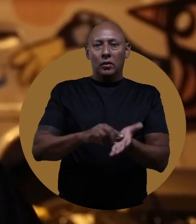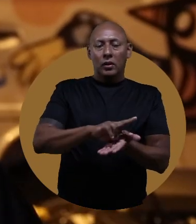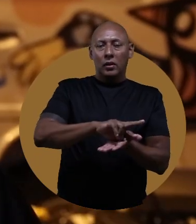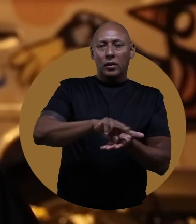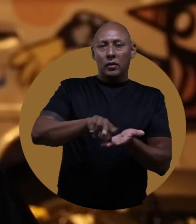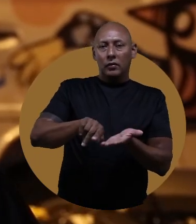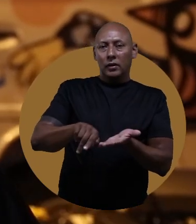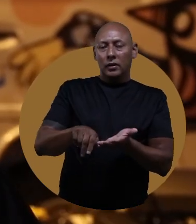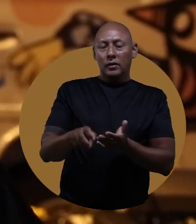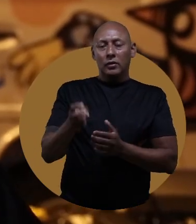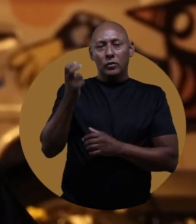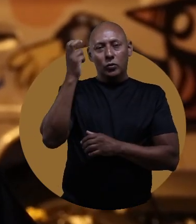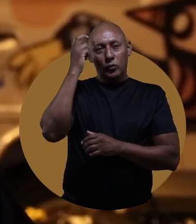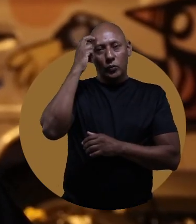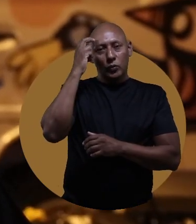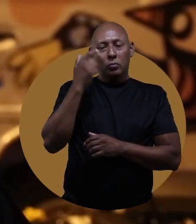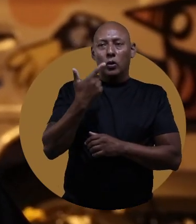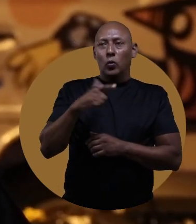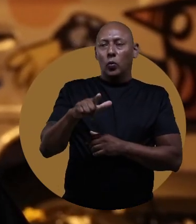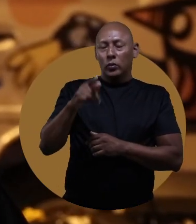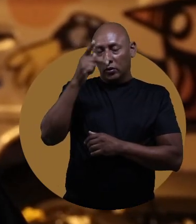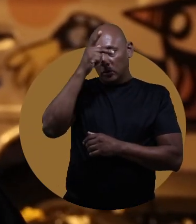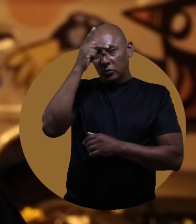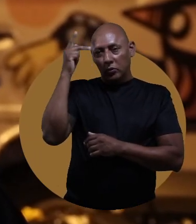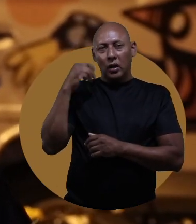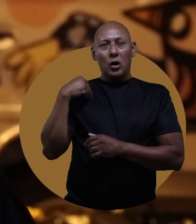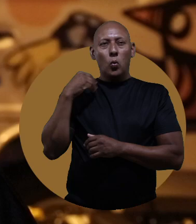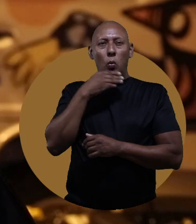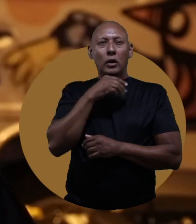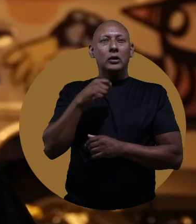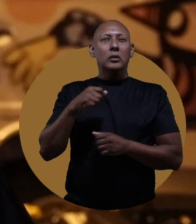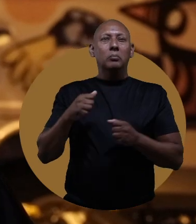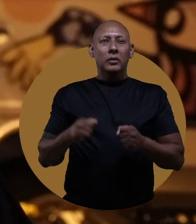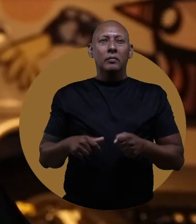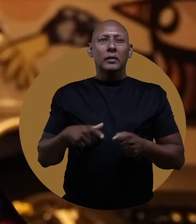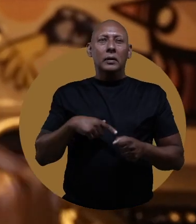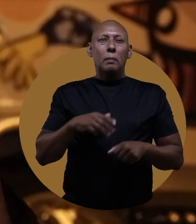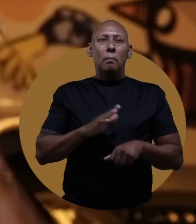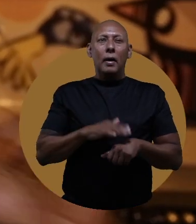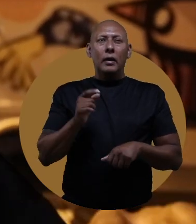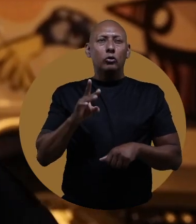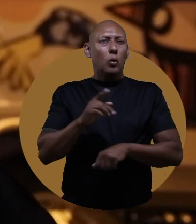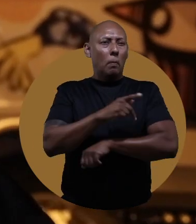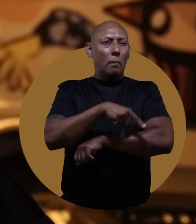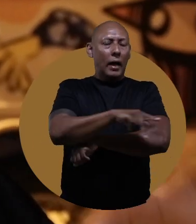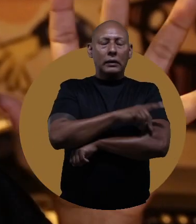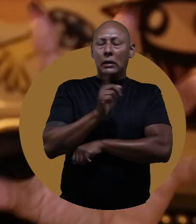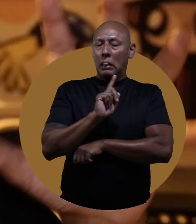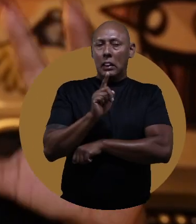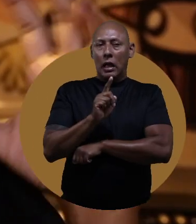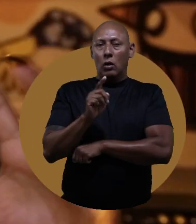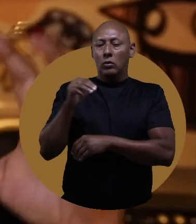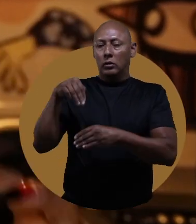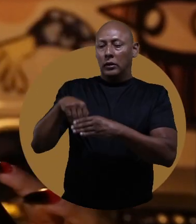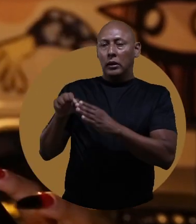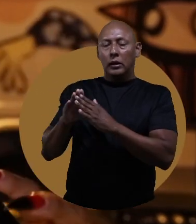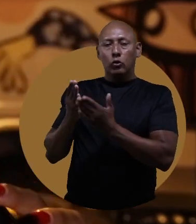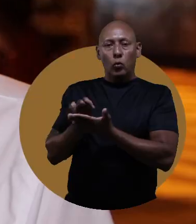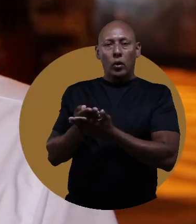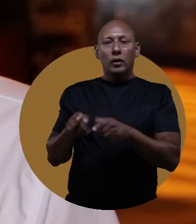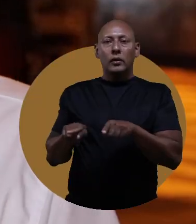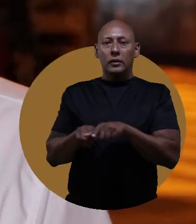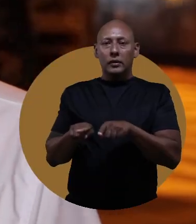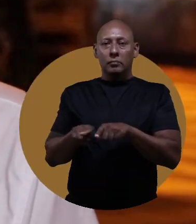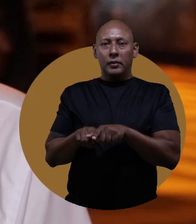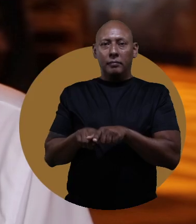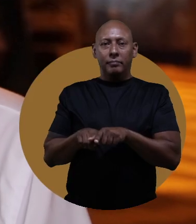nossa comunidade. E eu acho que deveria ter mais, não só nas praças, mas também nas escolas.